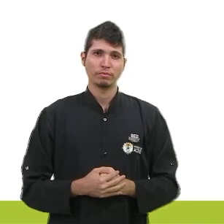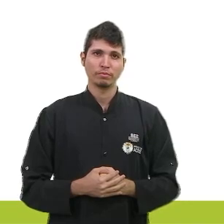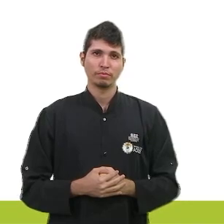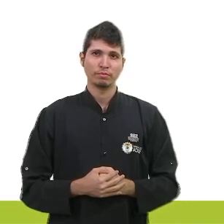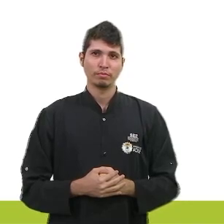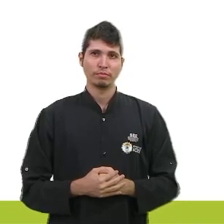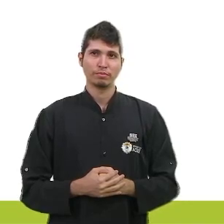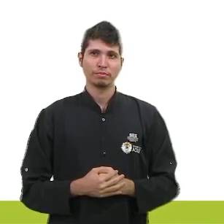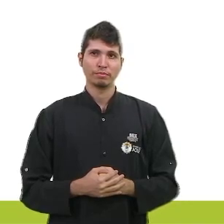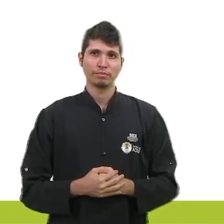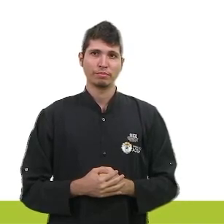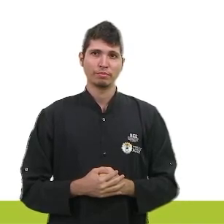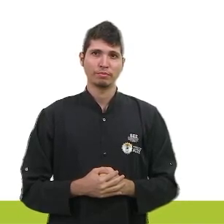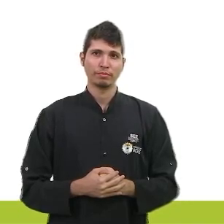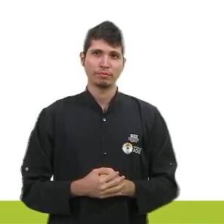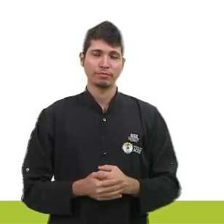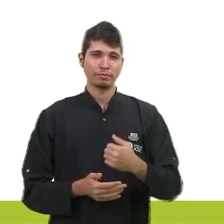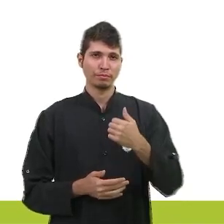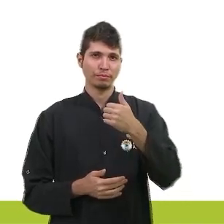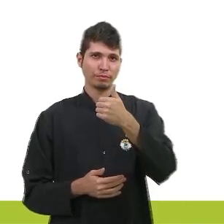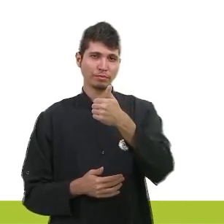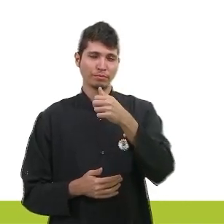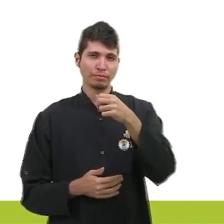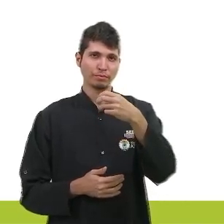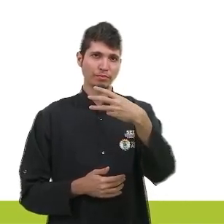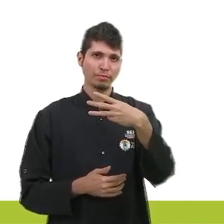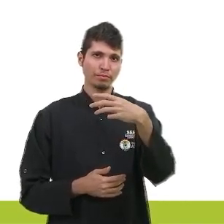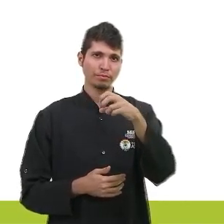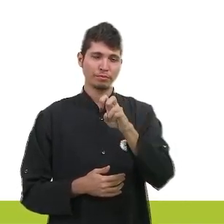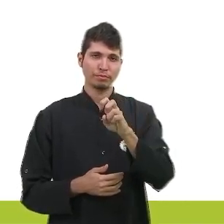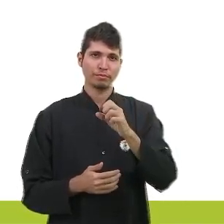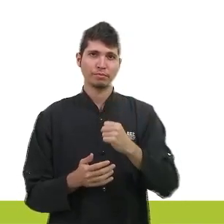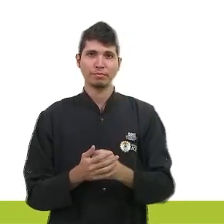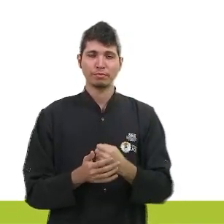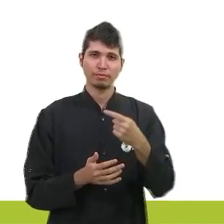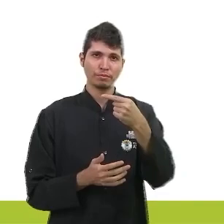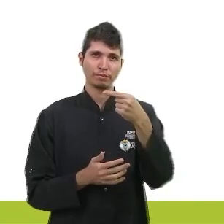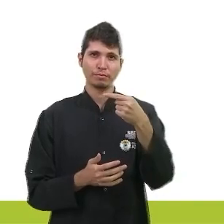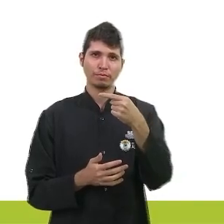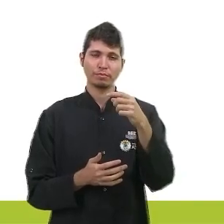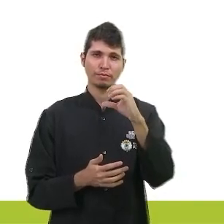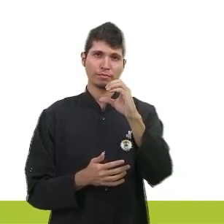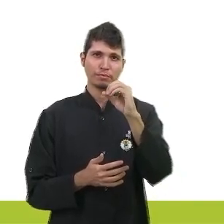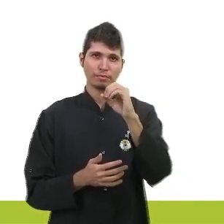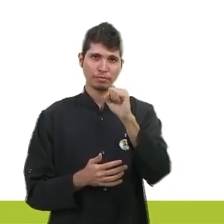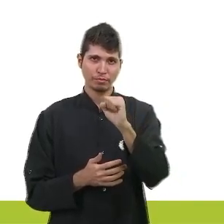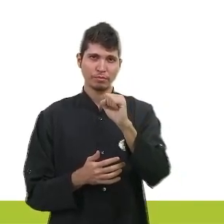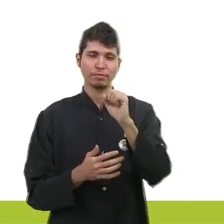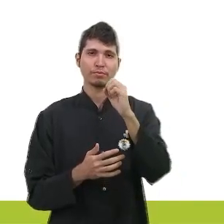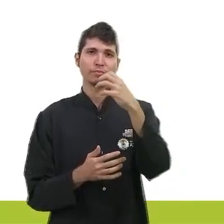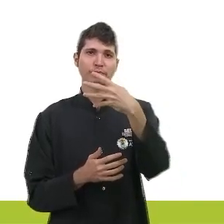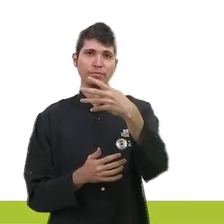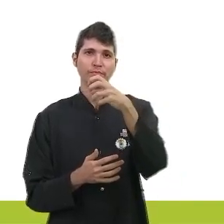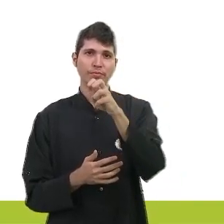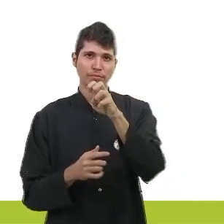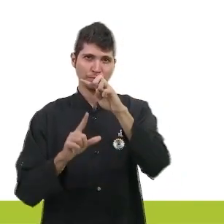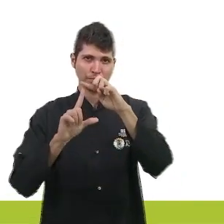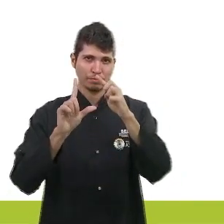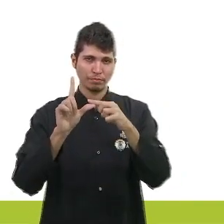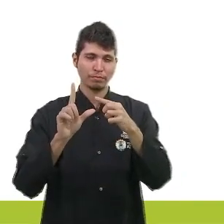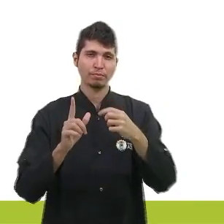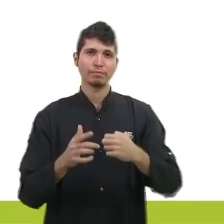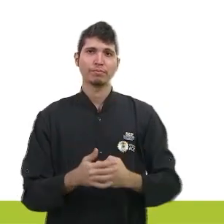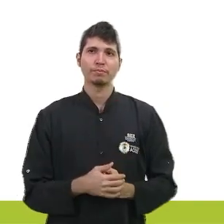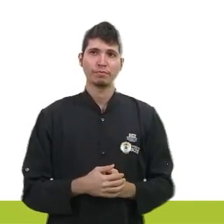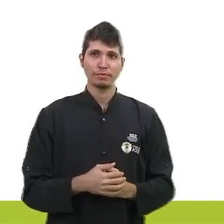135, relembrando, né? Isso é menos o cosseno de 45, está aqui 45. Então, eu coloco um menos na